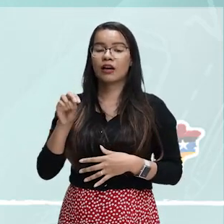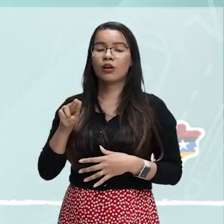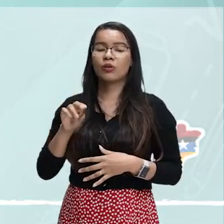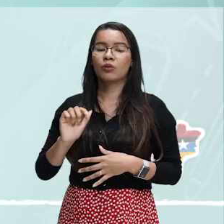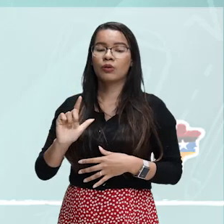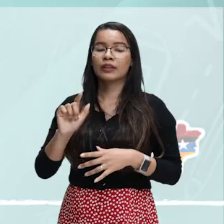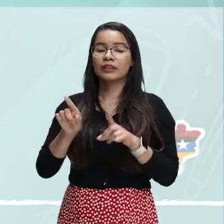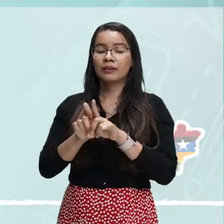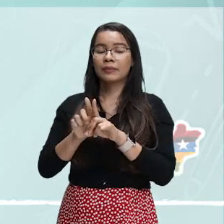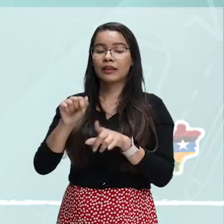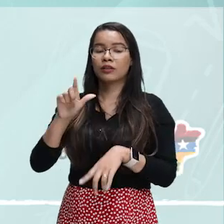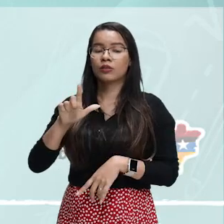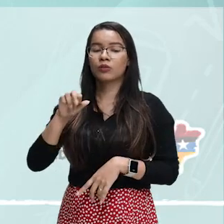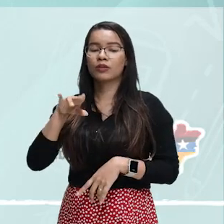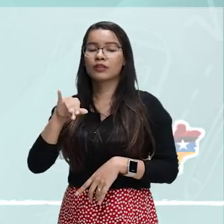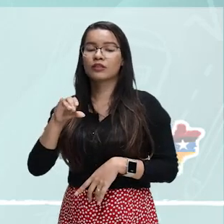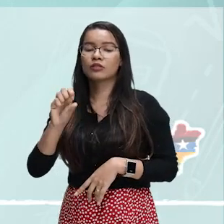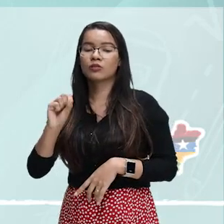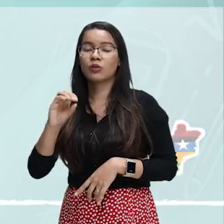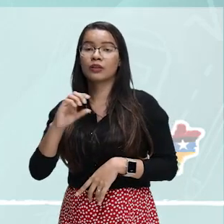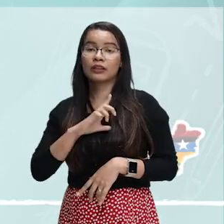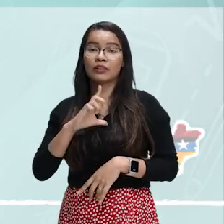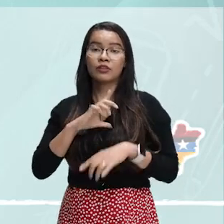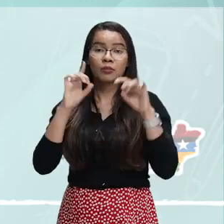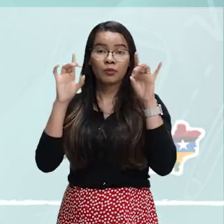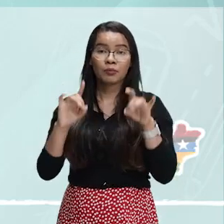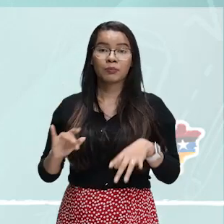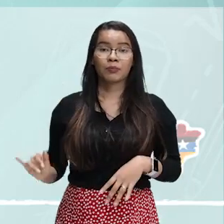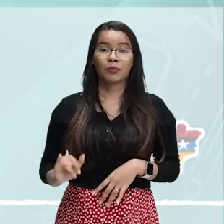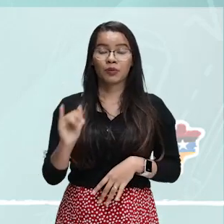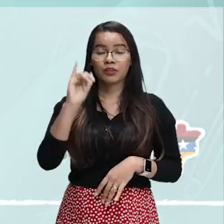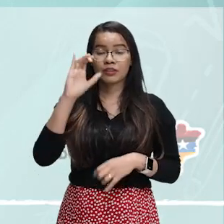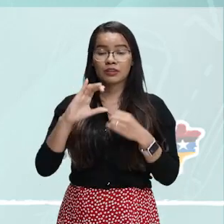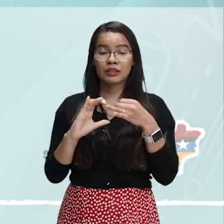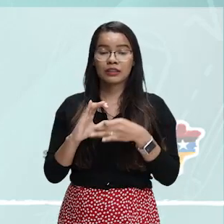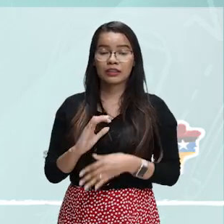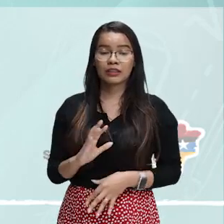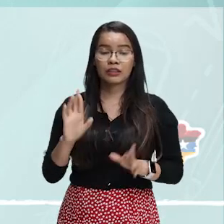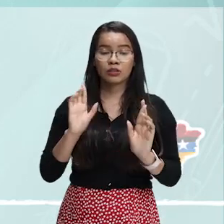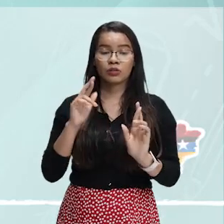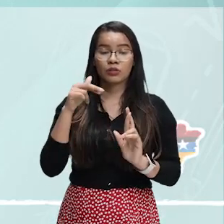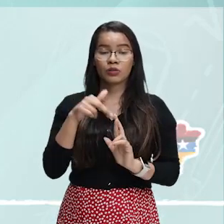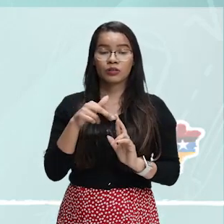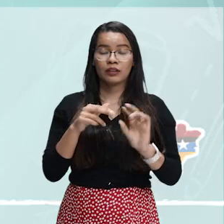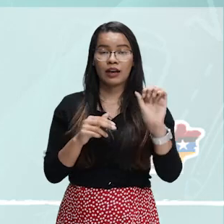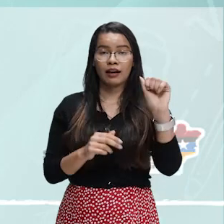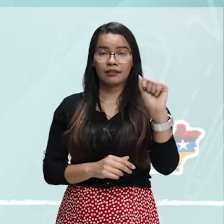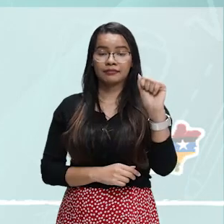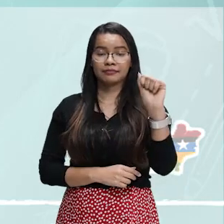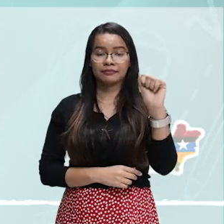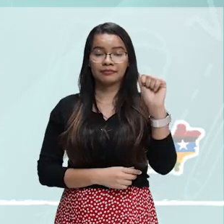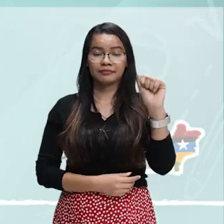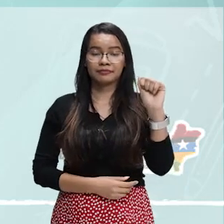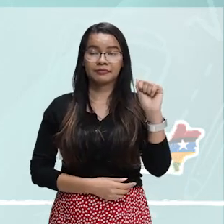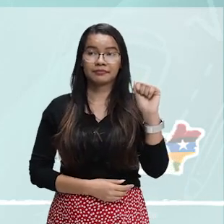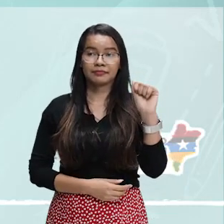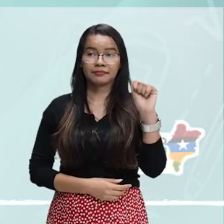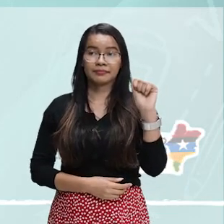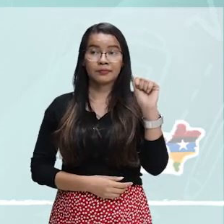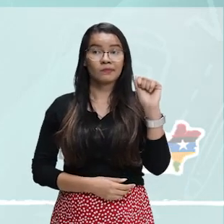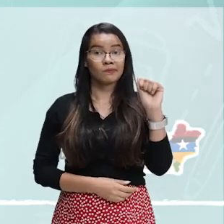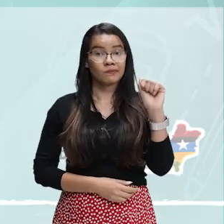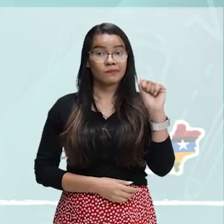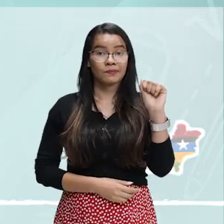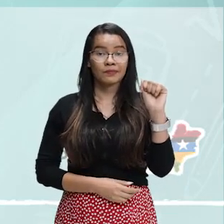principais características: retorno aos ideais românticos defendidos pela literatura indianista de José de Alencar.